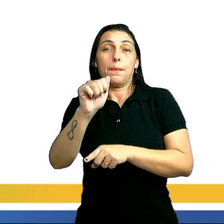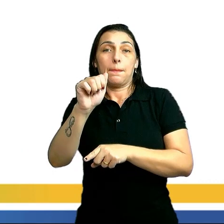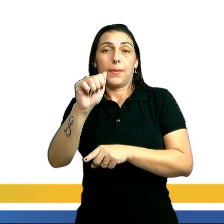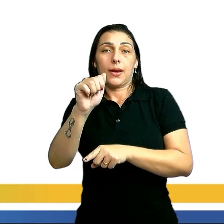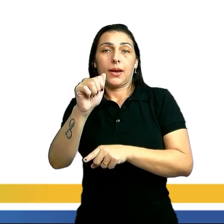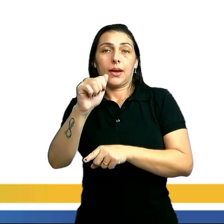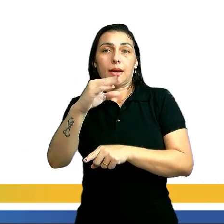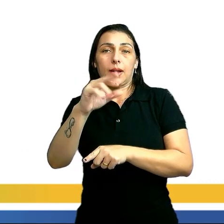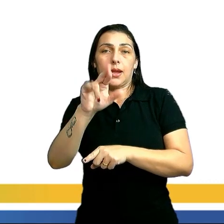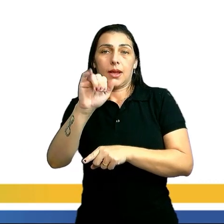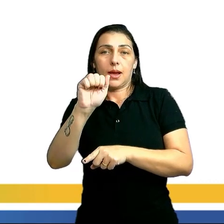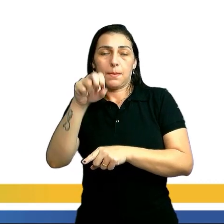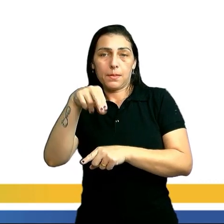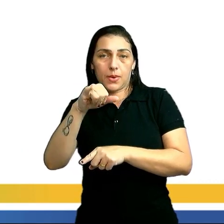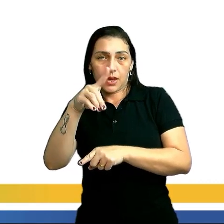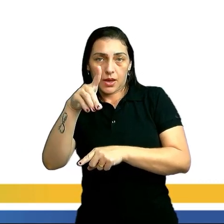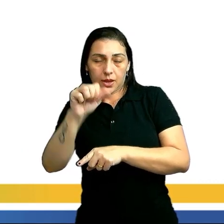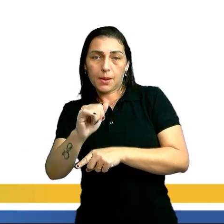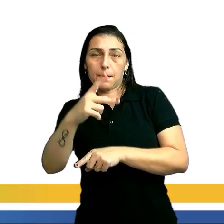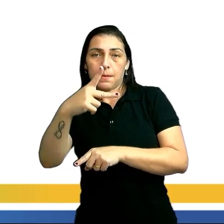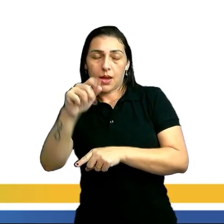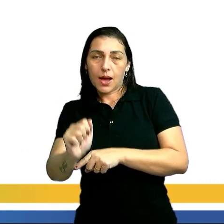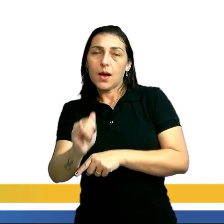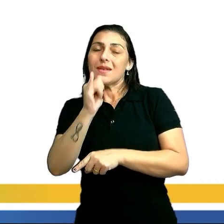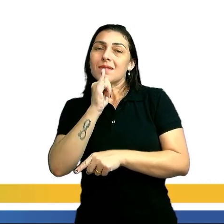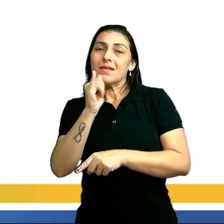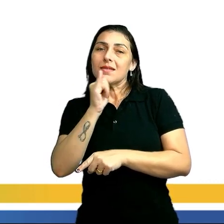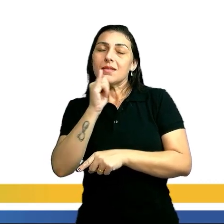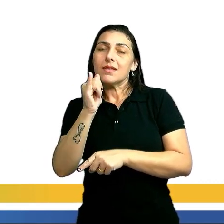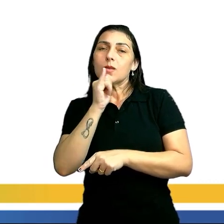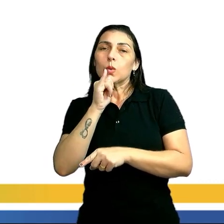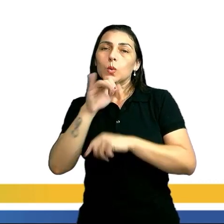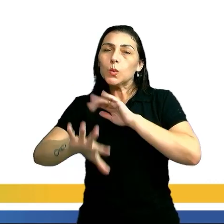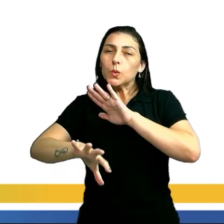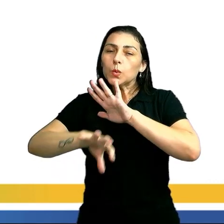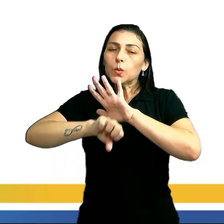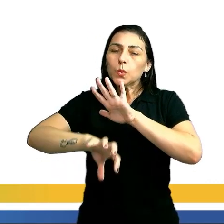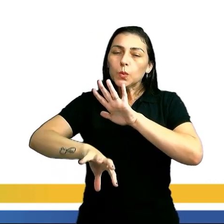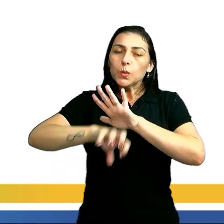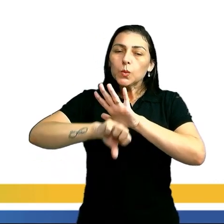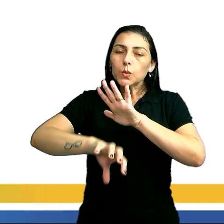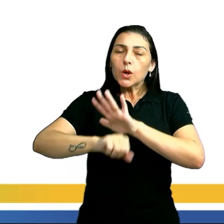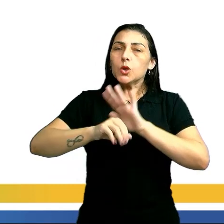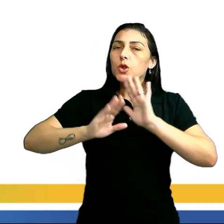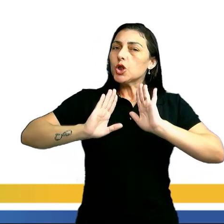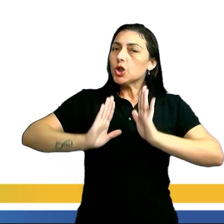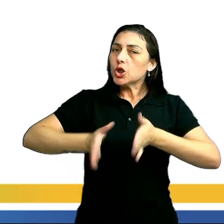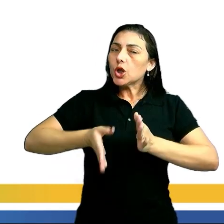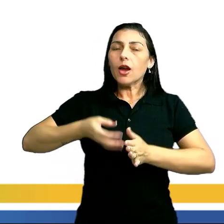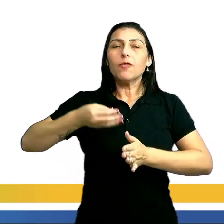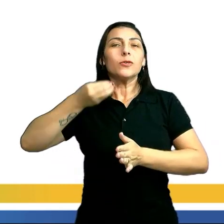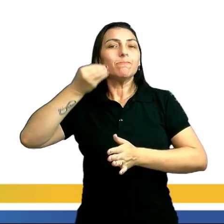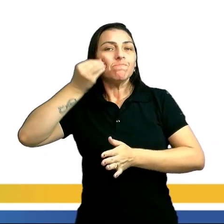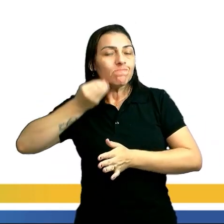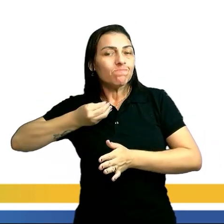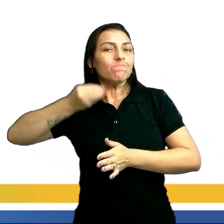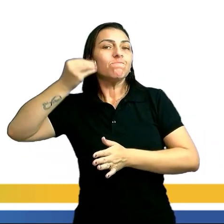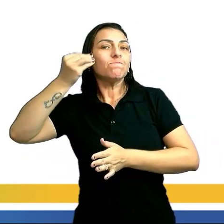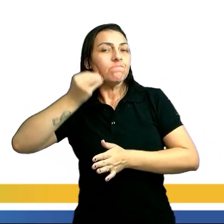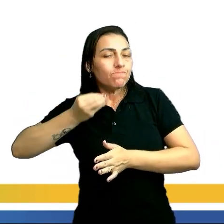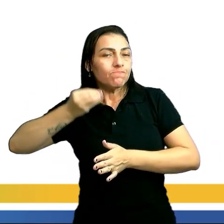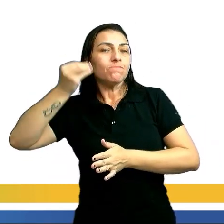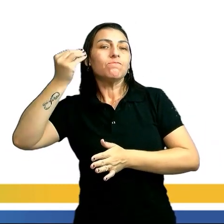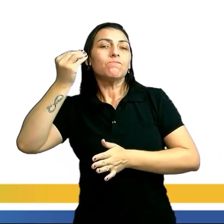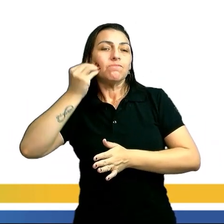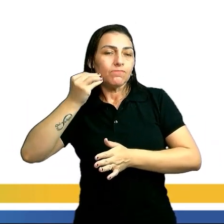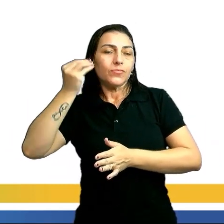PA, é um exemplo de polímero superabsorvente, que já foi testado como